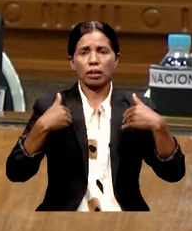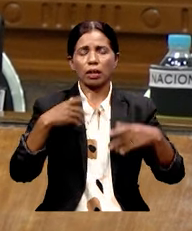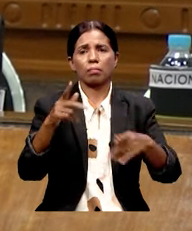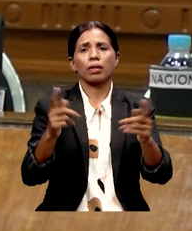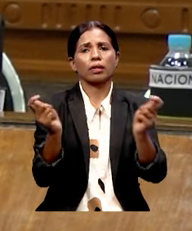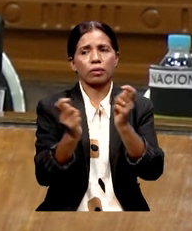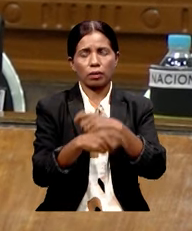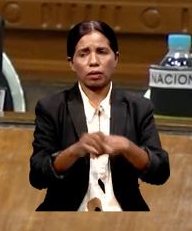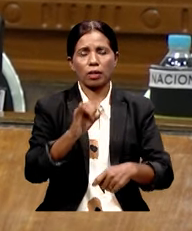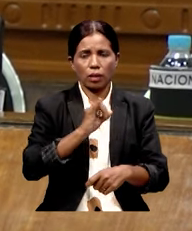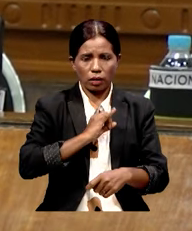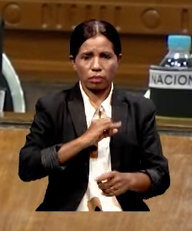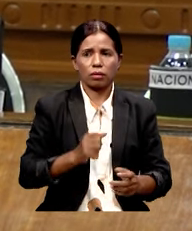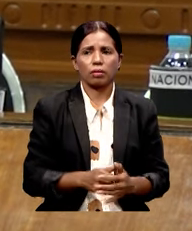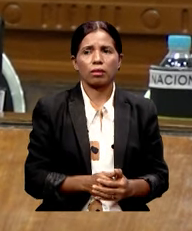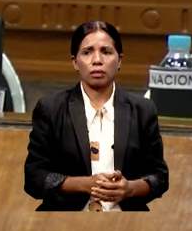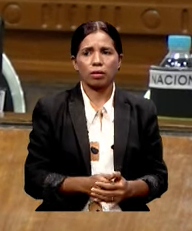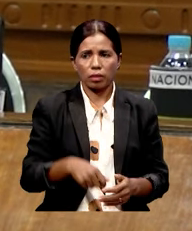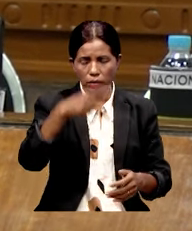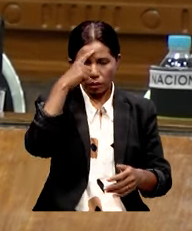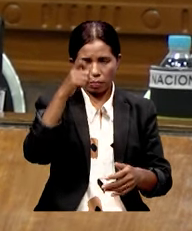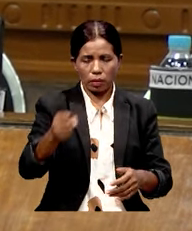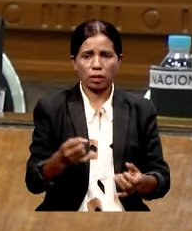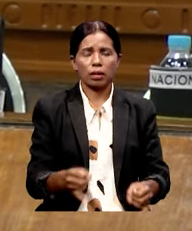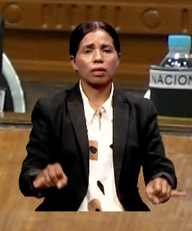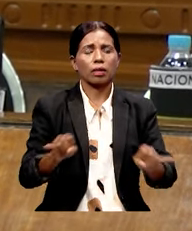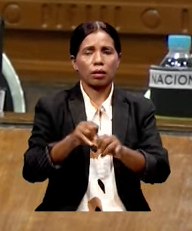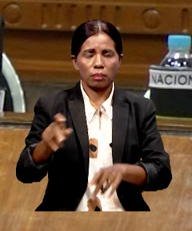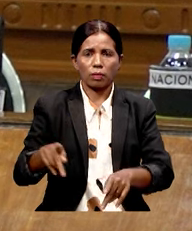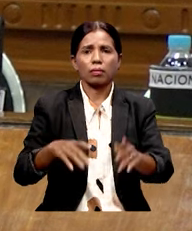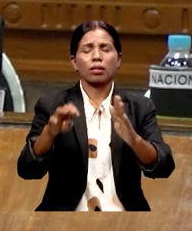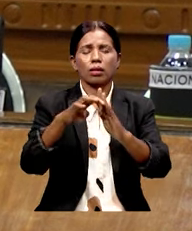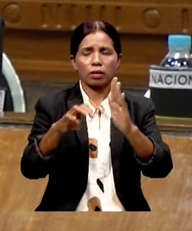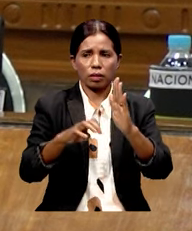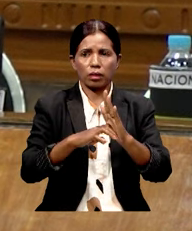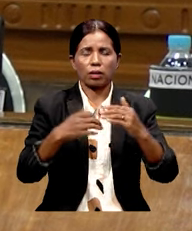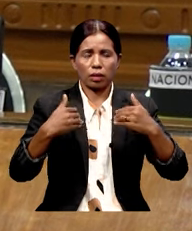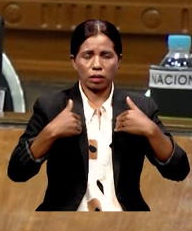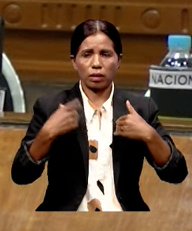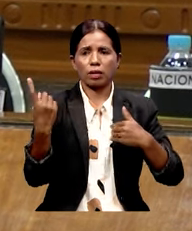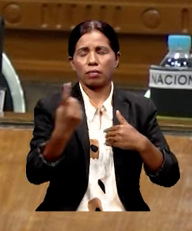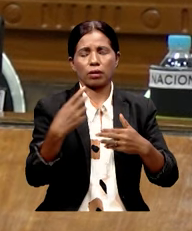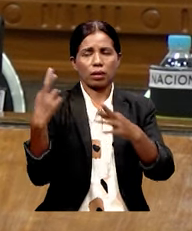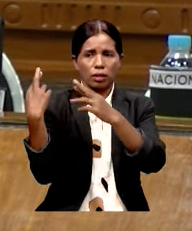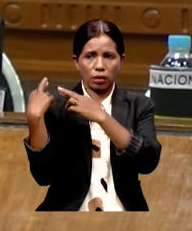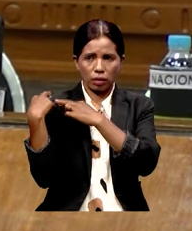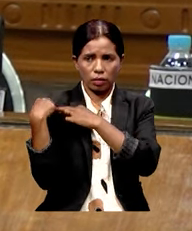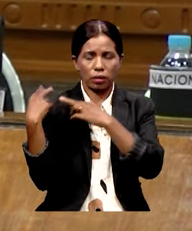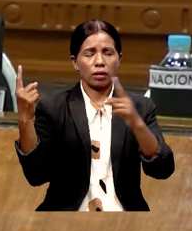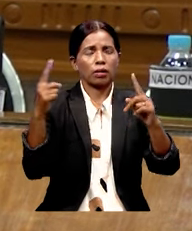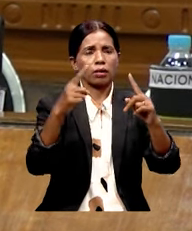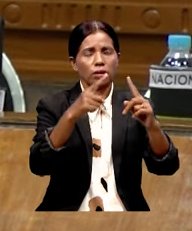hal substituição também a entidade pública está união nem ia na fazer responsabilidade até